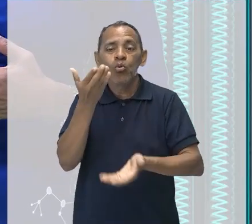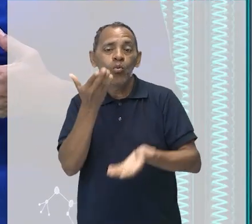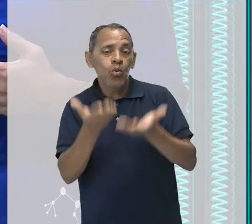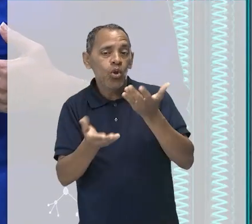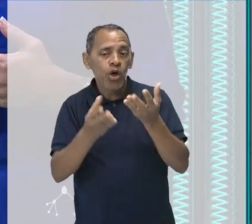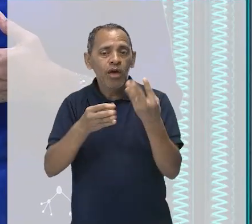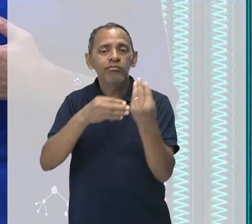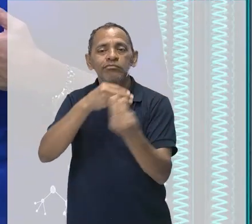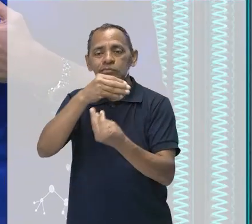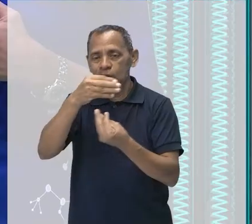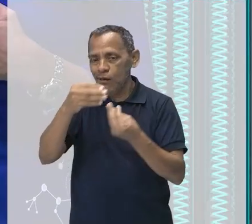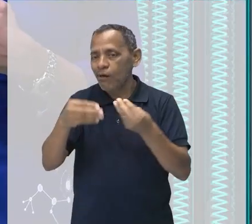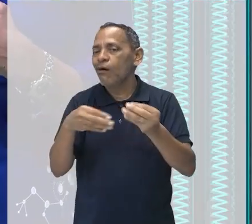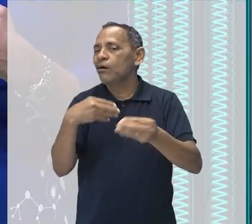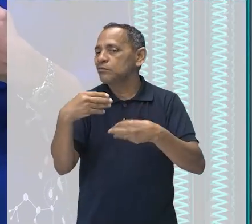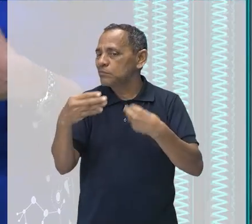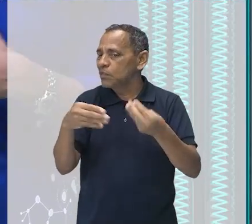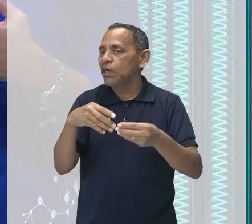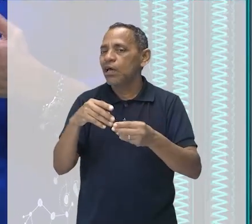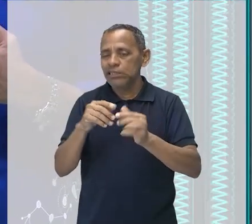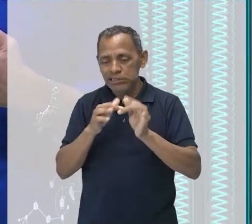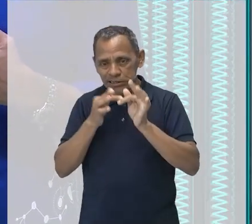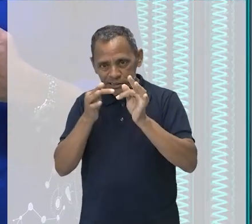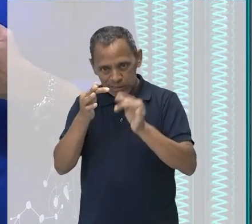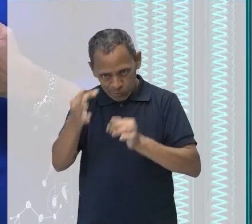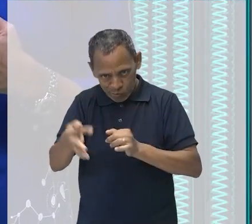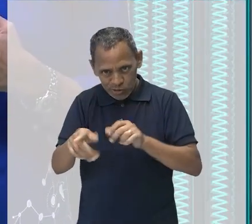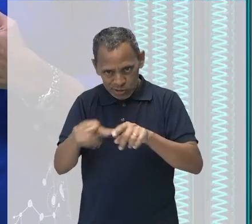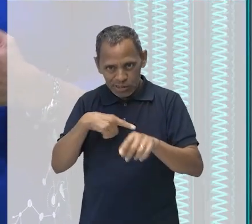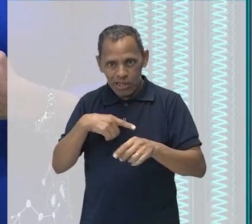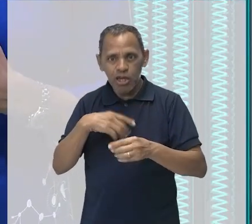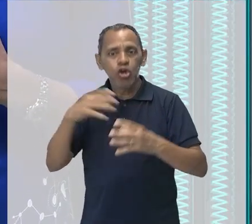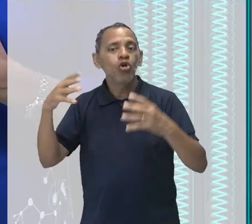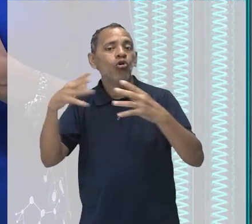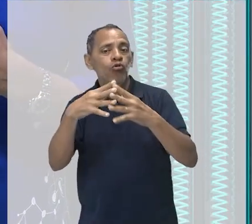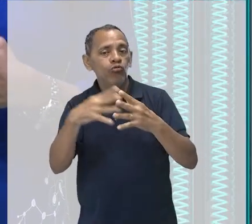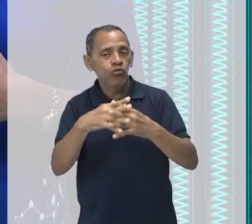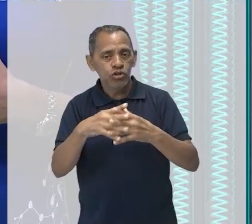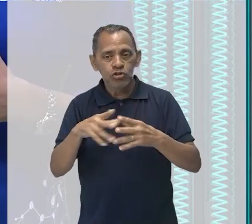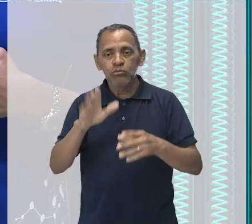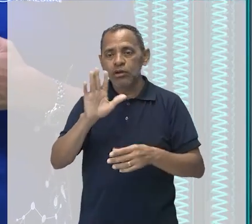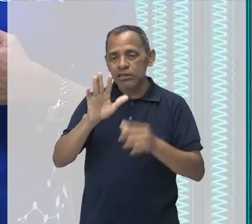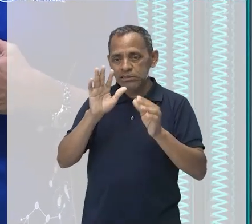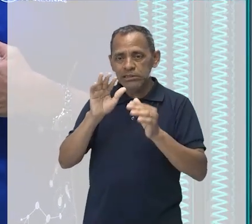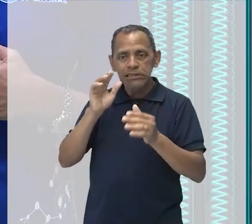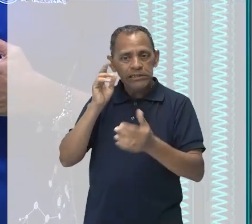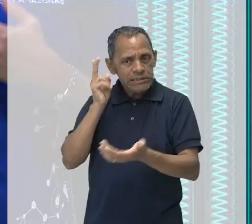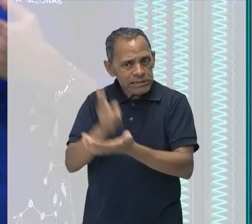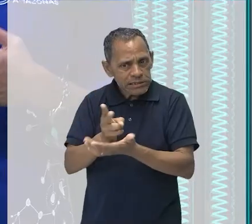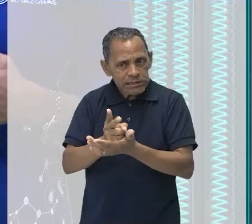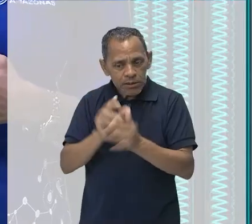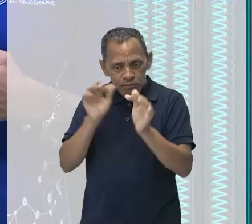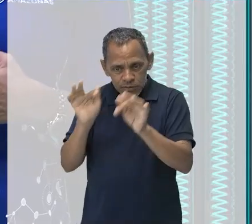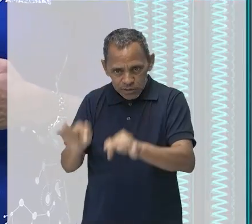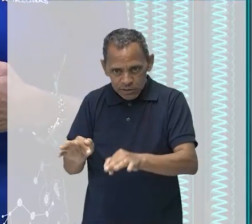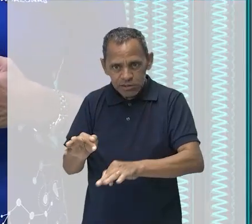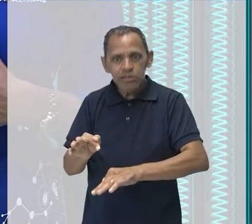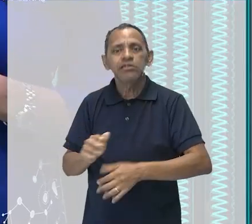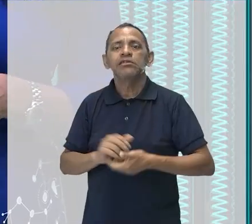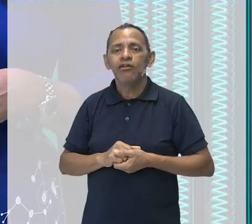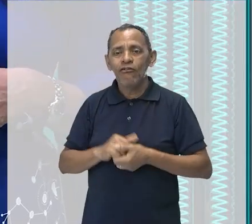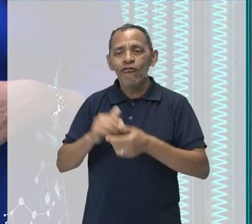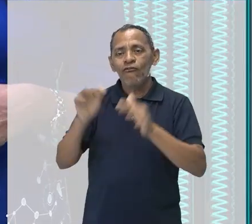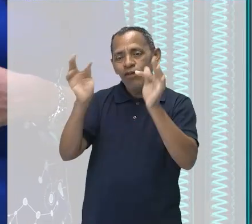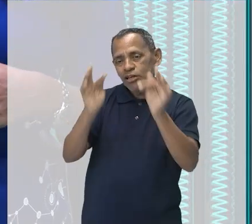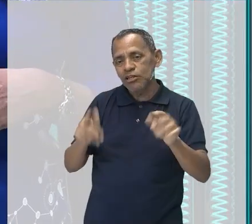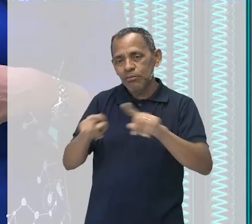forma leve, depois tem os conflitos no meio, mas sempre ele termina de uma forma feliz,